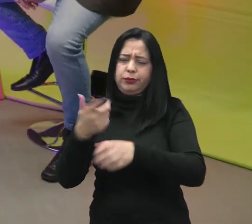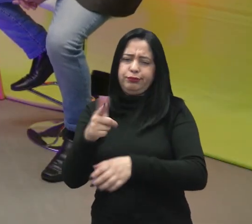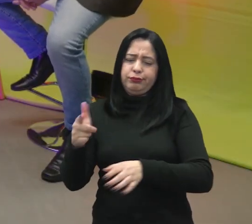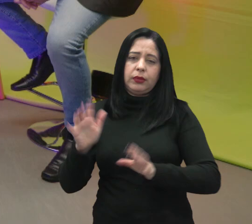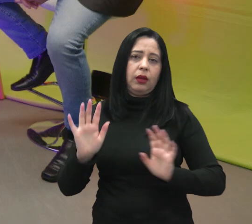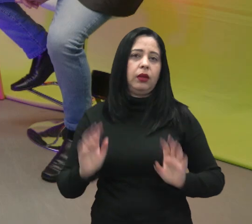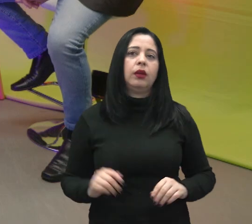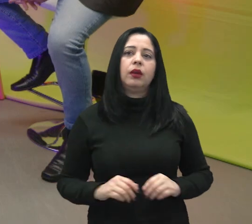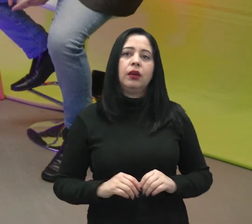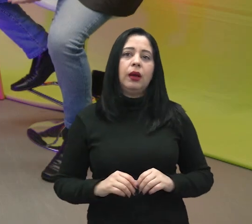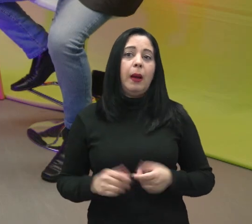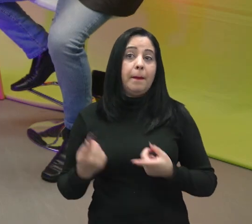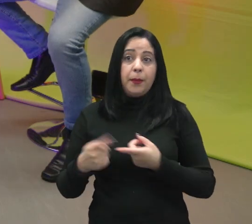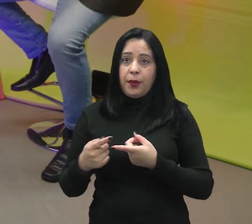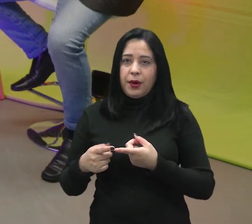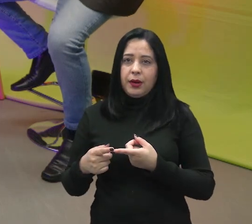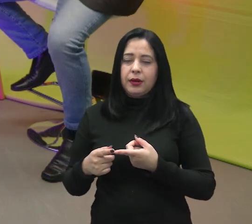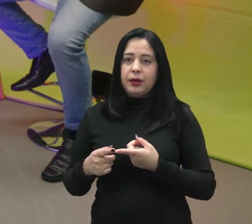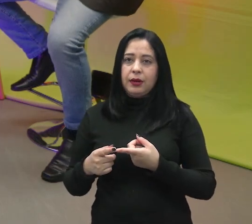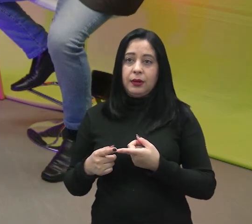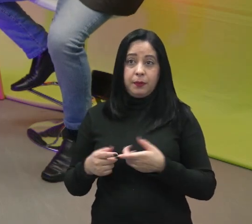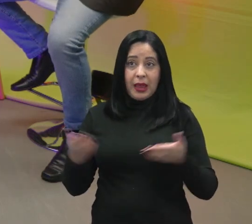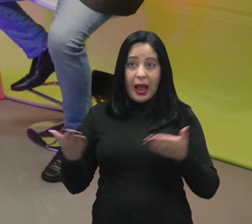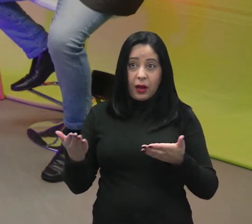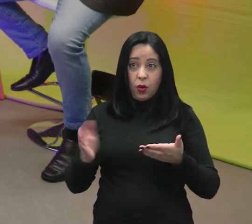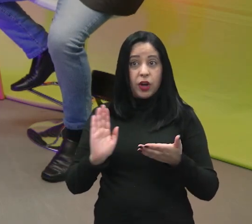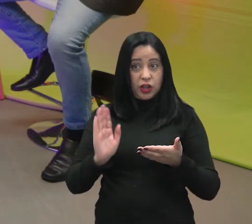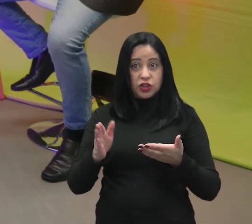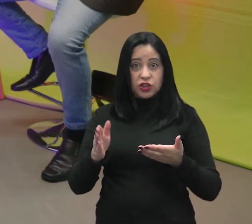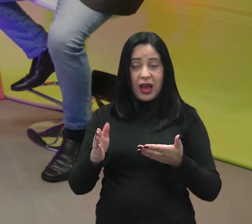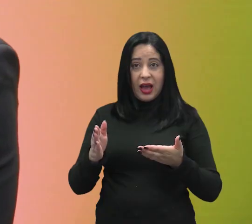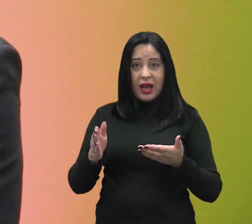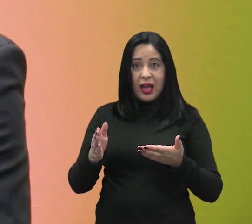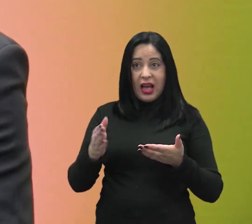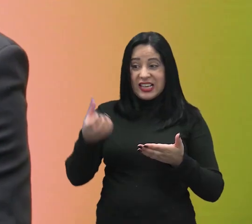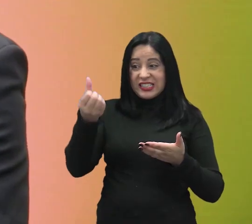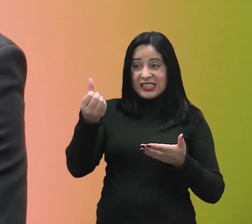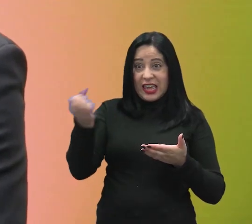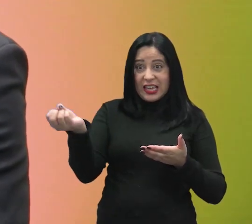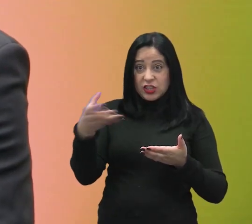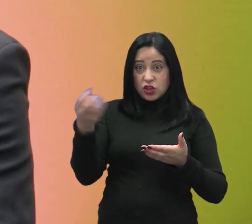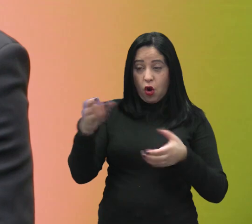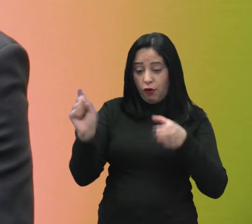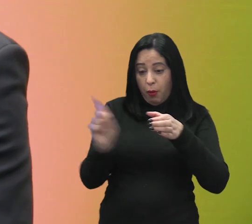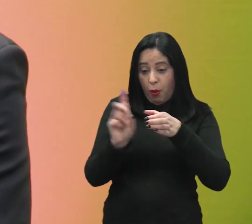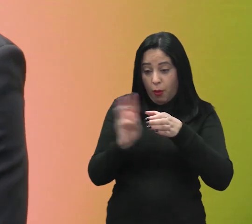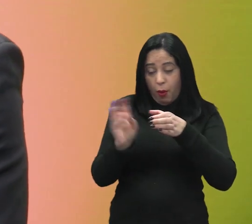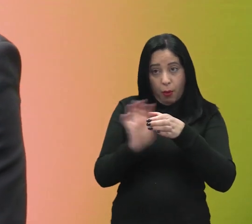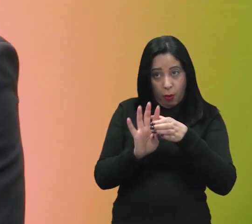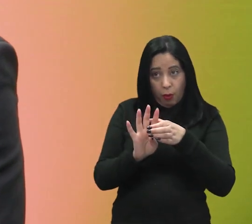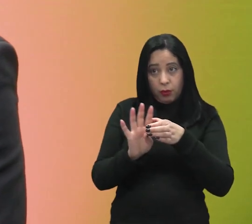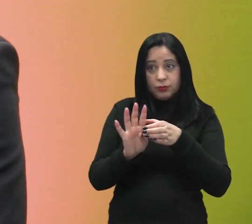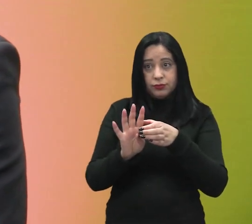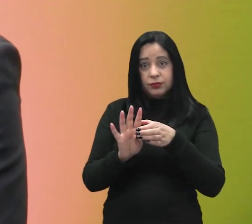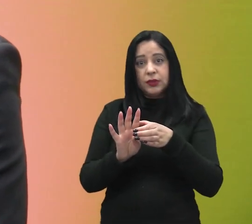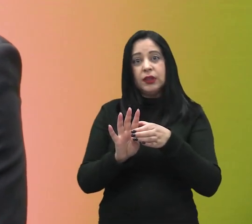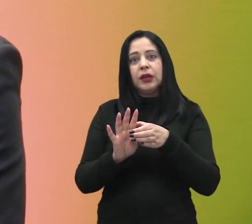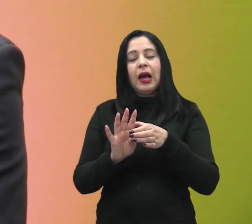período. Sim. Porque agora entraram esses 6 novos acadêmicos e a gente precisa reestruturar